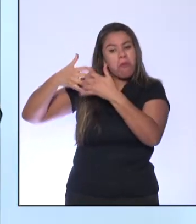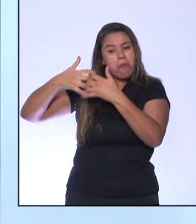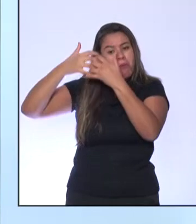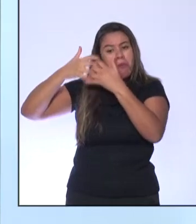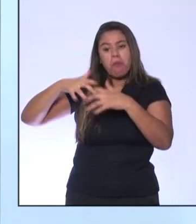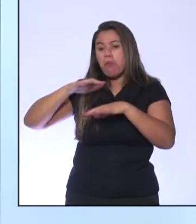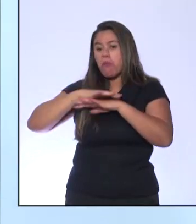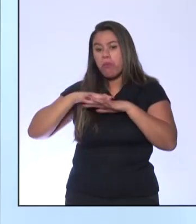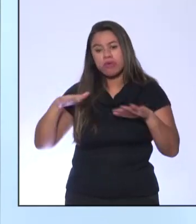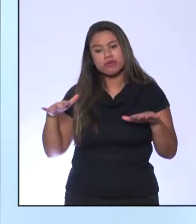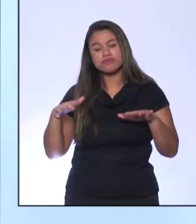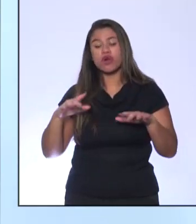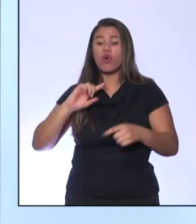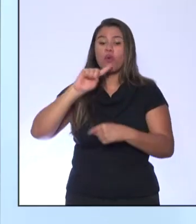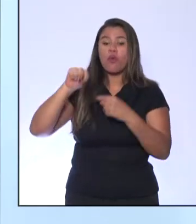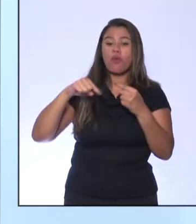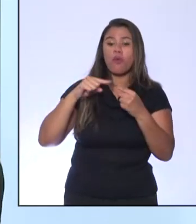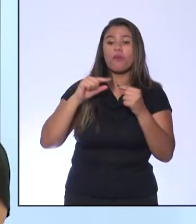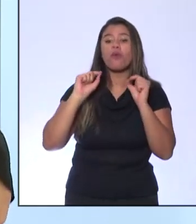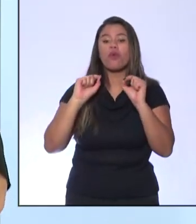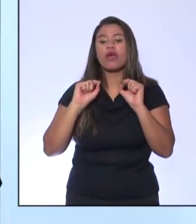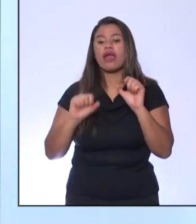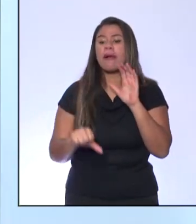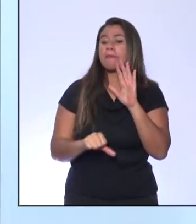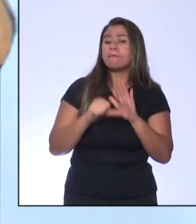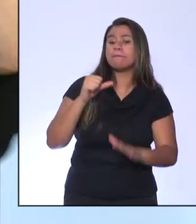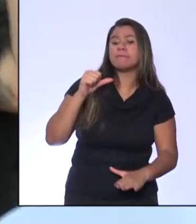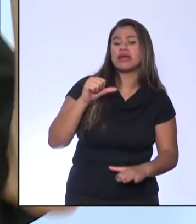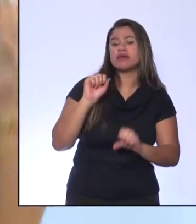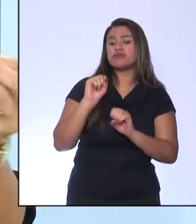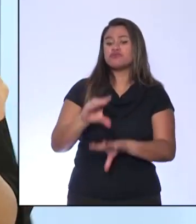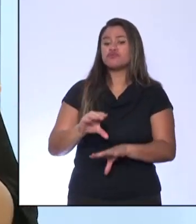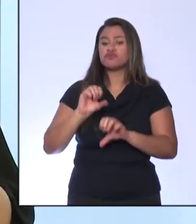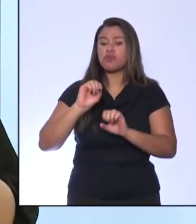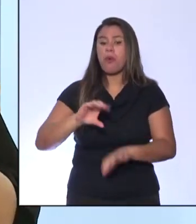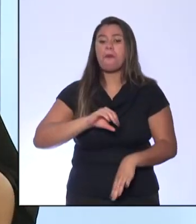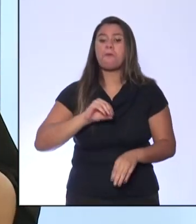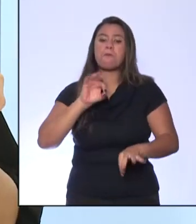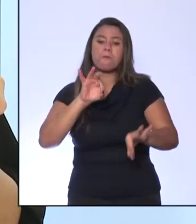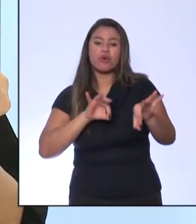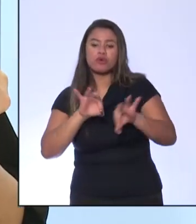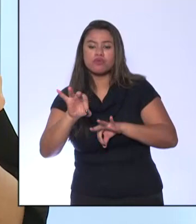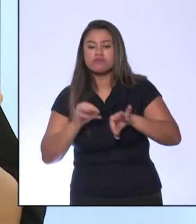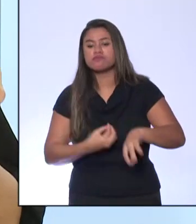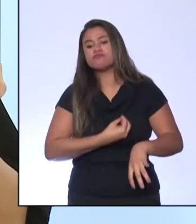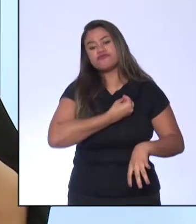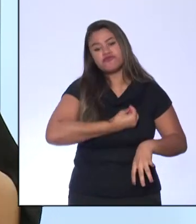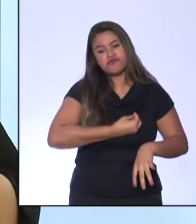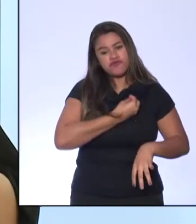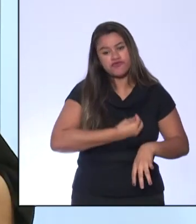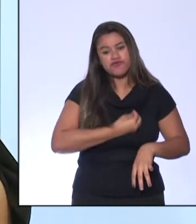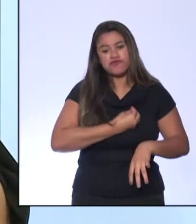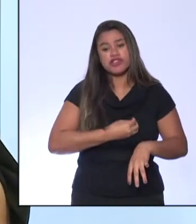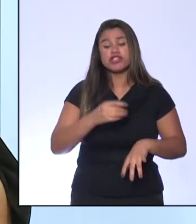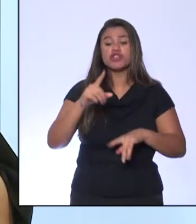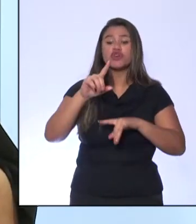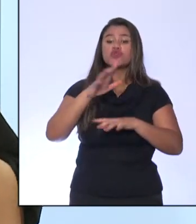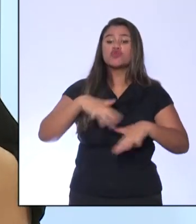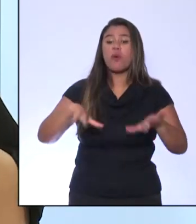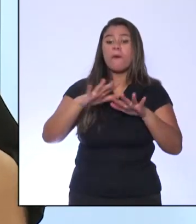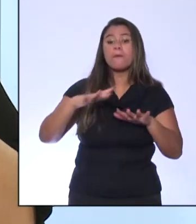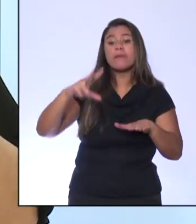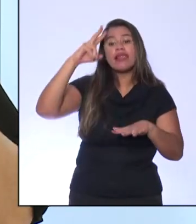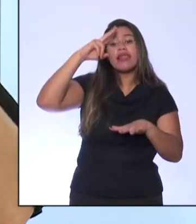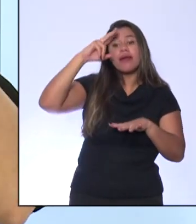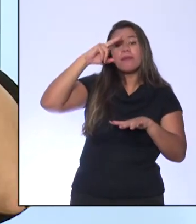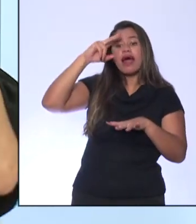com essa nossa primeira aula de projeto de vida, vocês relembrem realmente aquilo que vocês estavam pensando lá no comecinho do ano